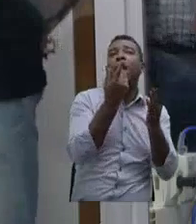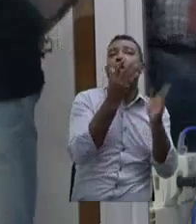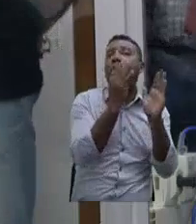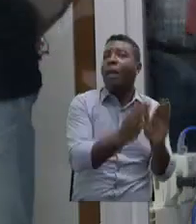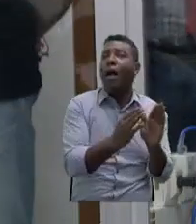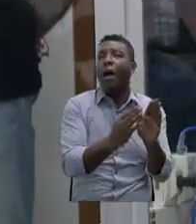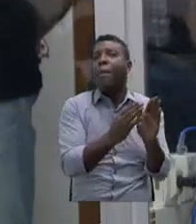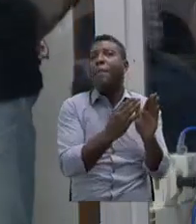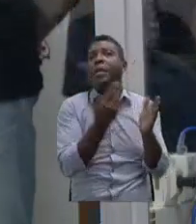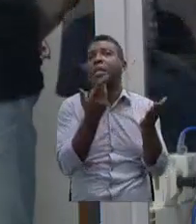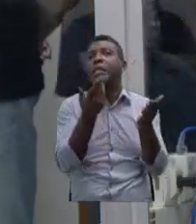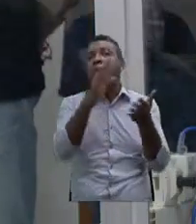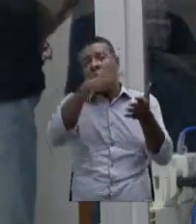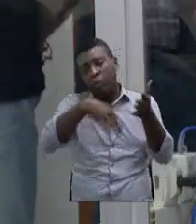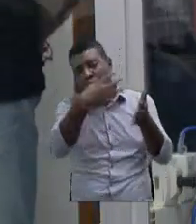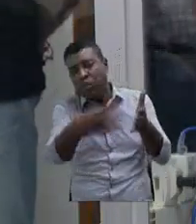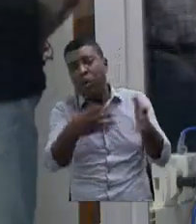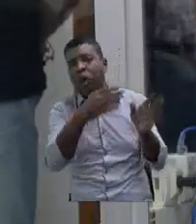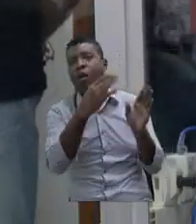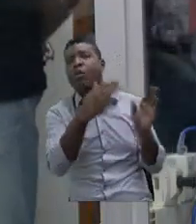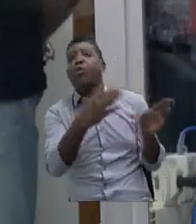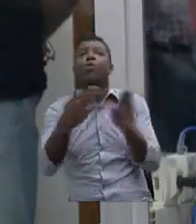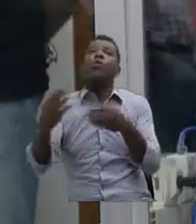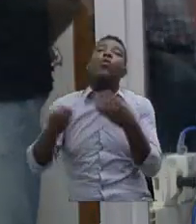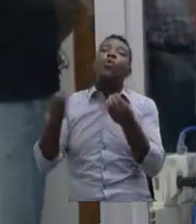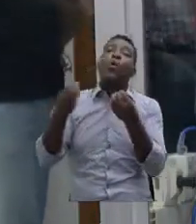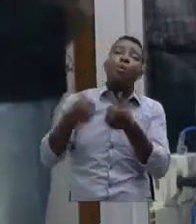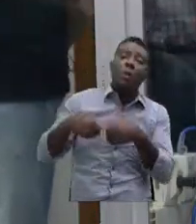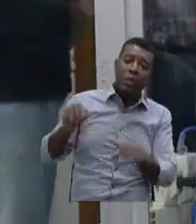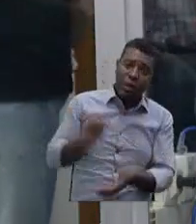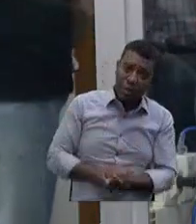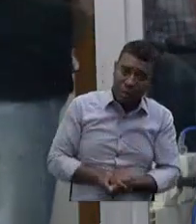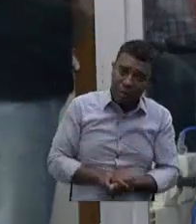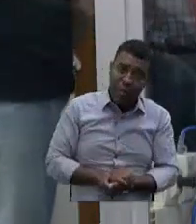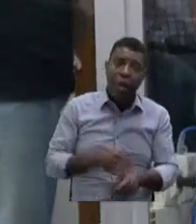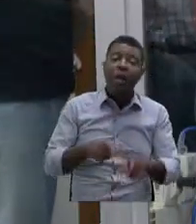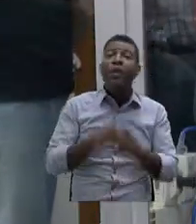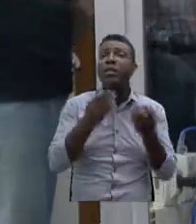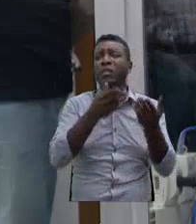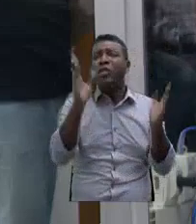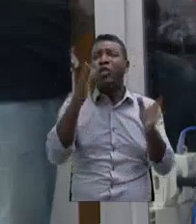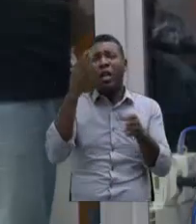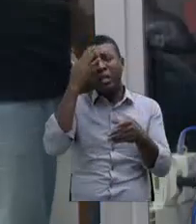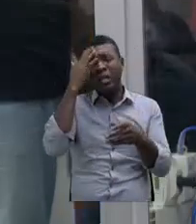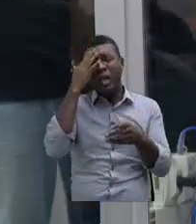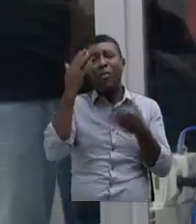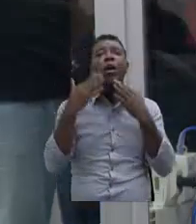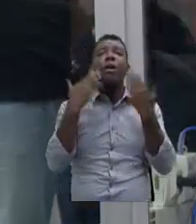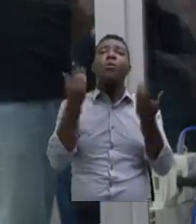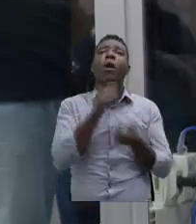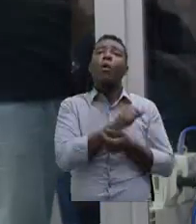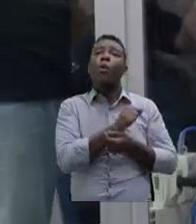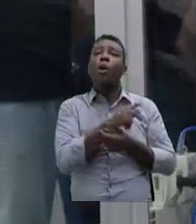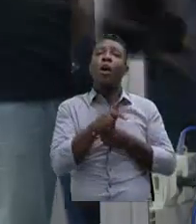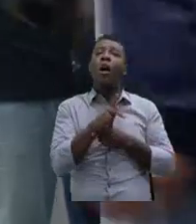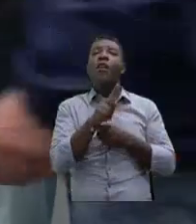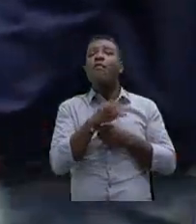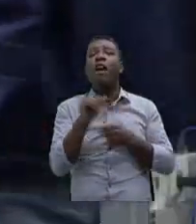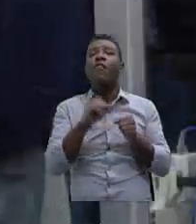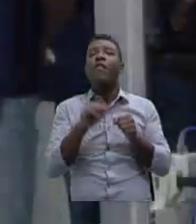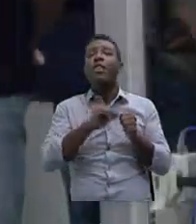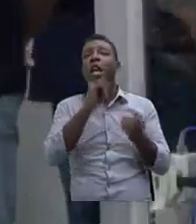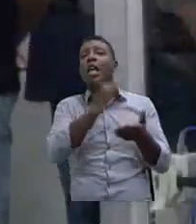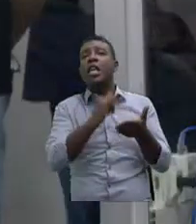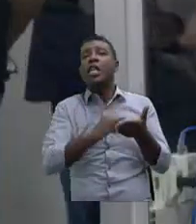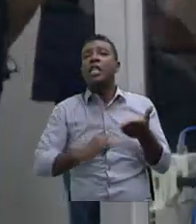tudo isso? Também gostaria de saber se vocês já sabem em qual plataforma vão ser feitas as inscrições da Lei Paulo